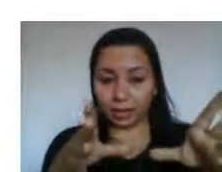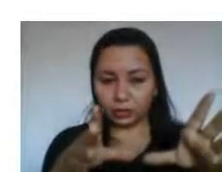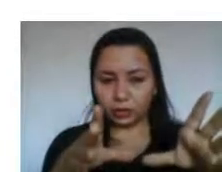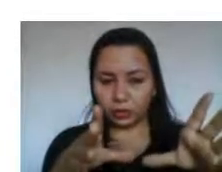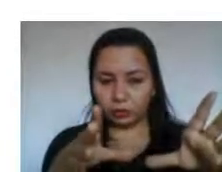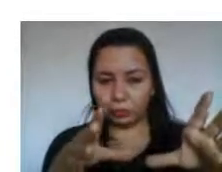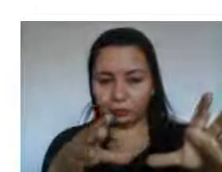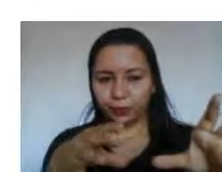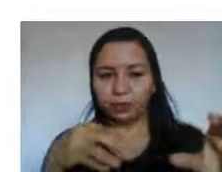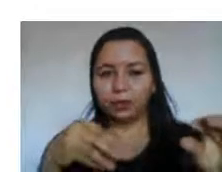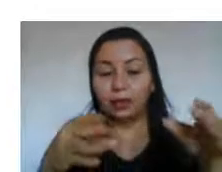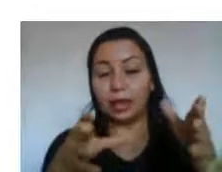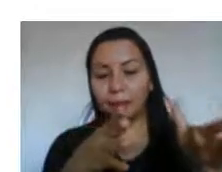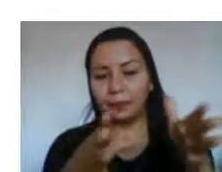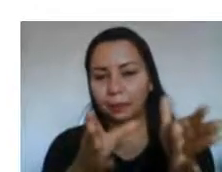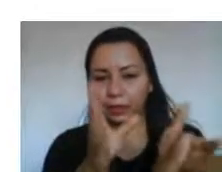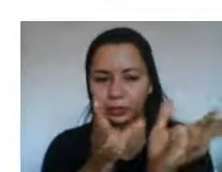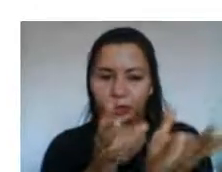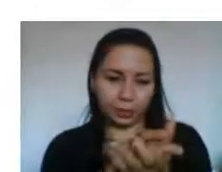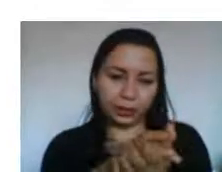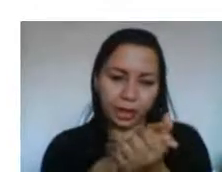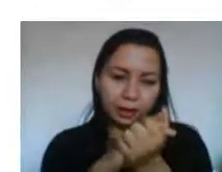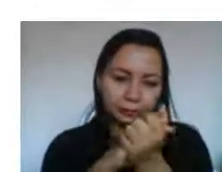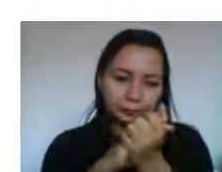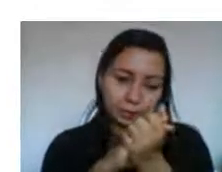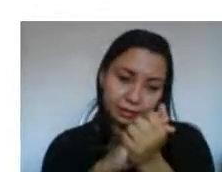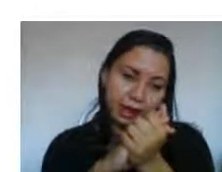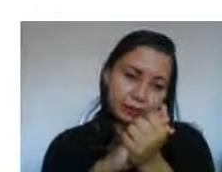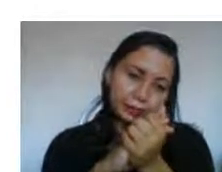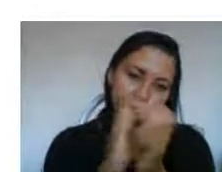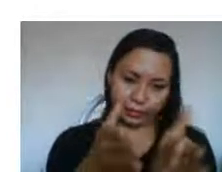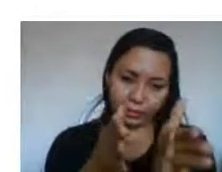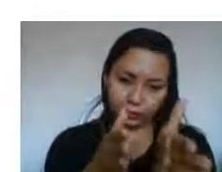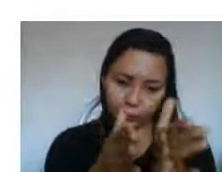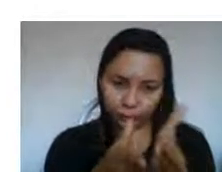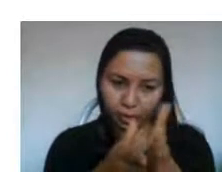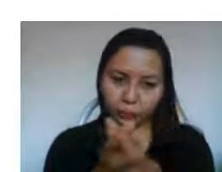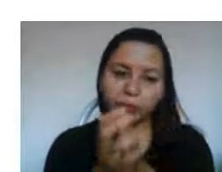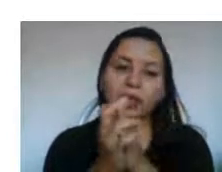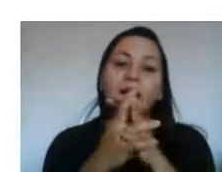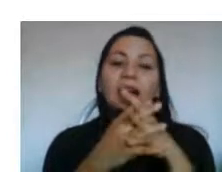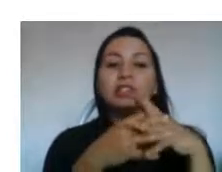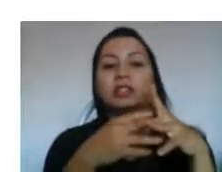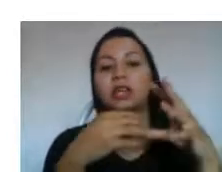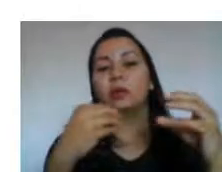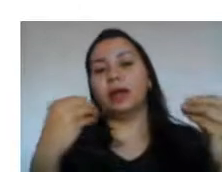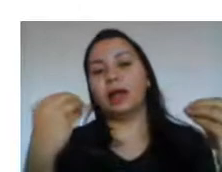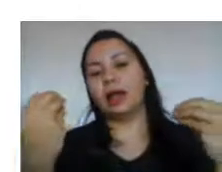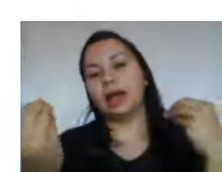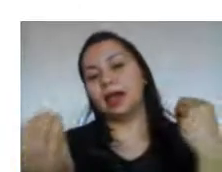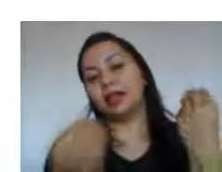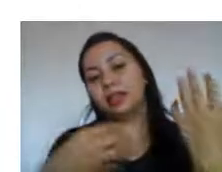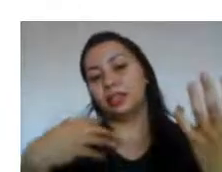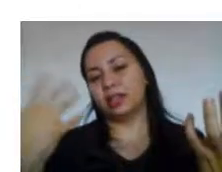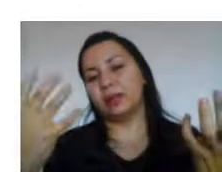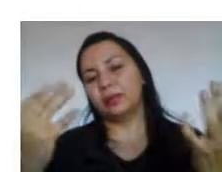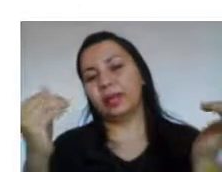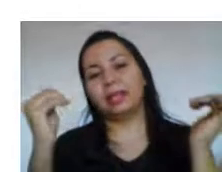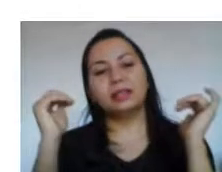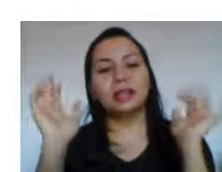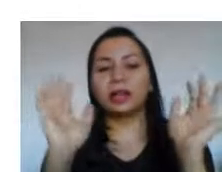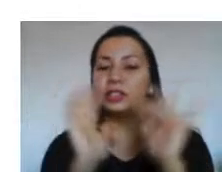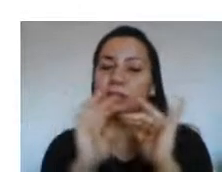na área de campo, lá na parte intermediária desse gráfico, na região do meio, a gente tem uma área